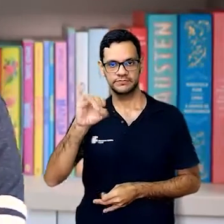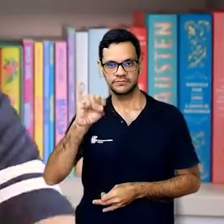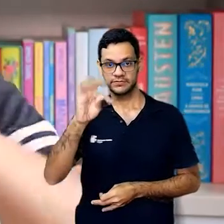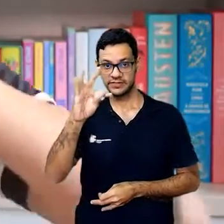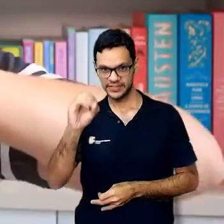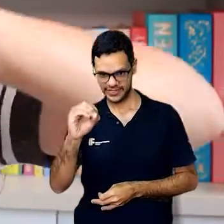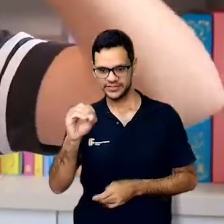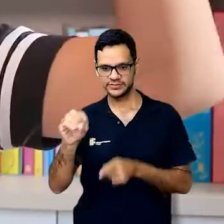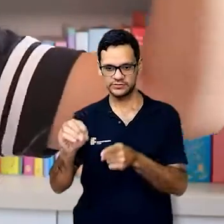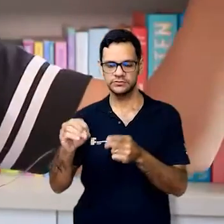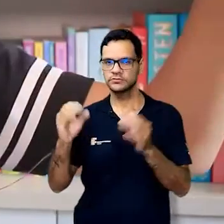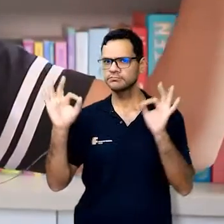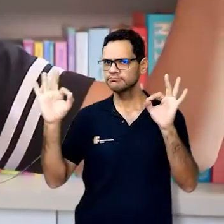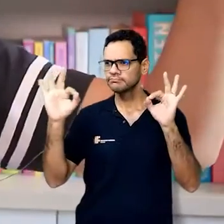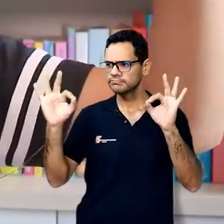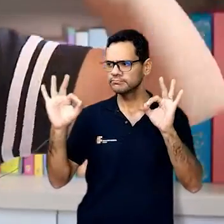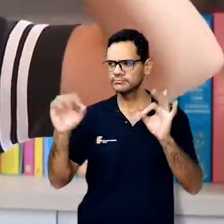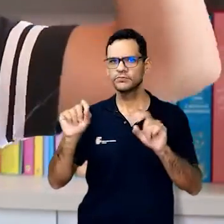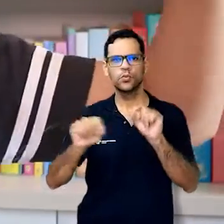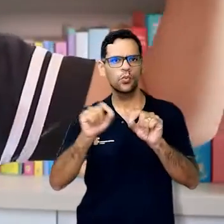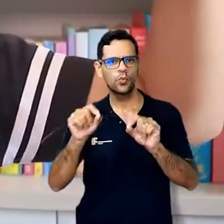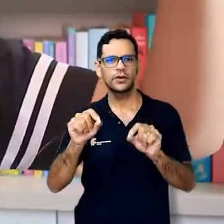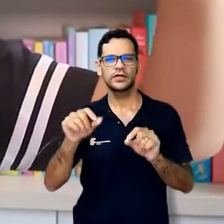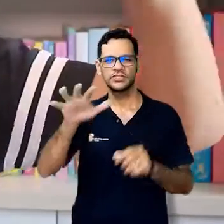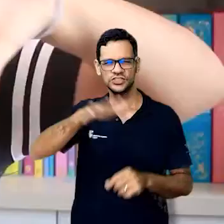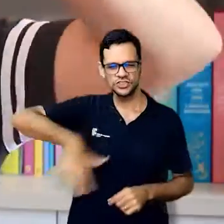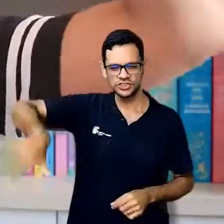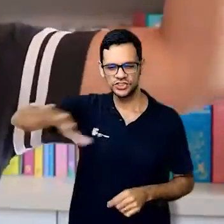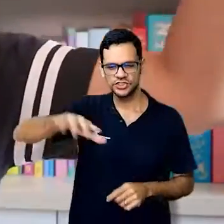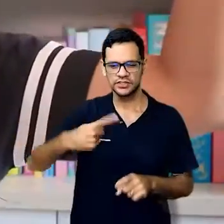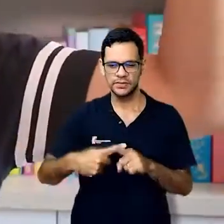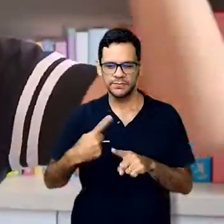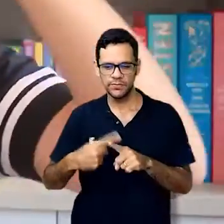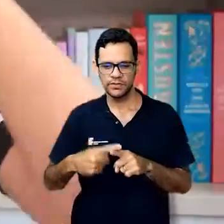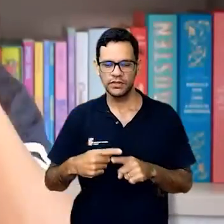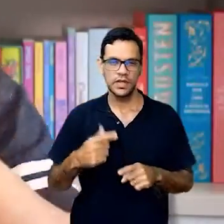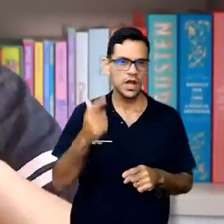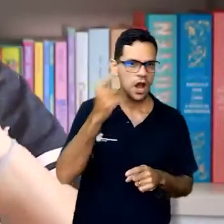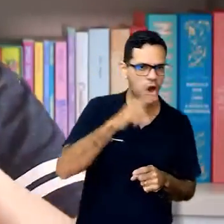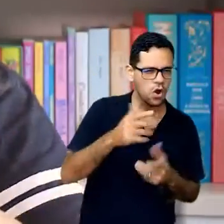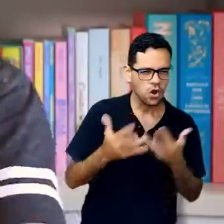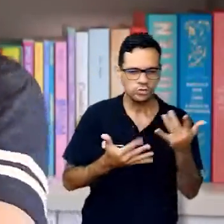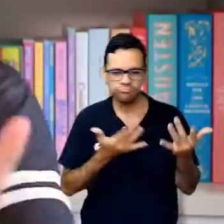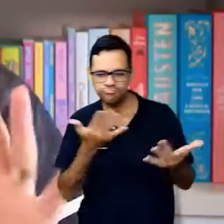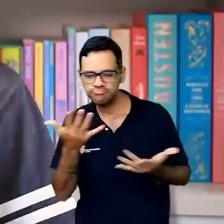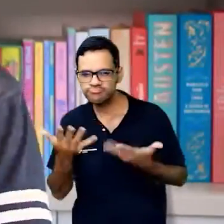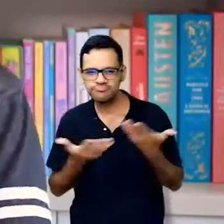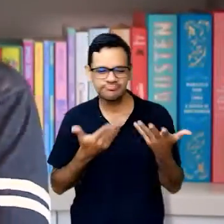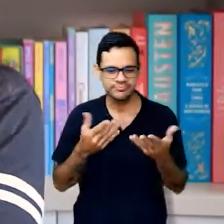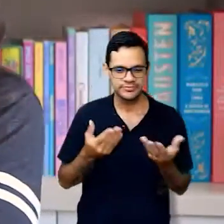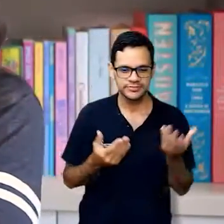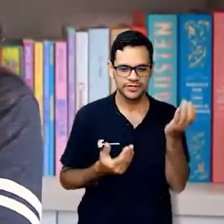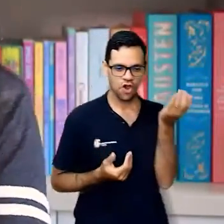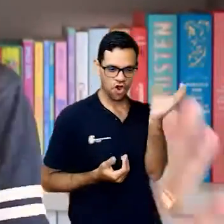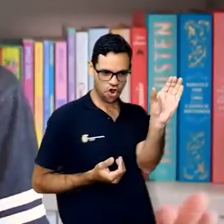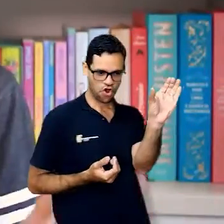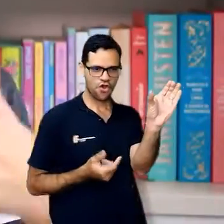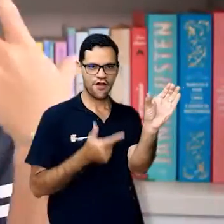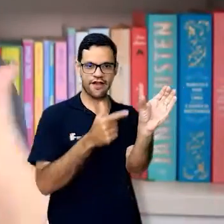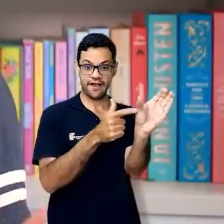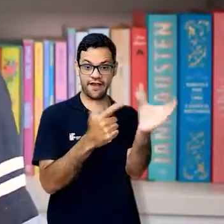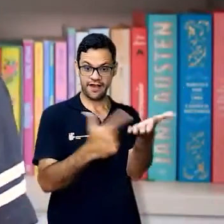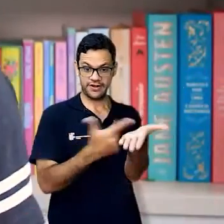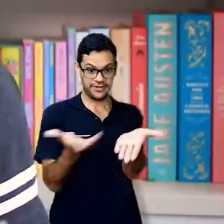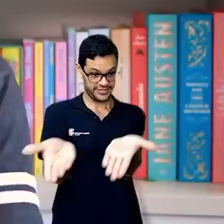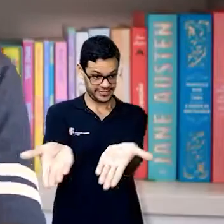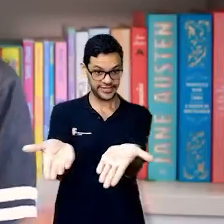quase coloquei ali, tipo, no clássico, na primeira categoria, sabe? Clássico geral, assim. Porém, como eu consegui dar essa roubadinha, daí eu fiquei satisfeita